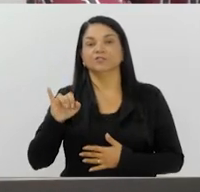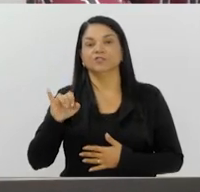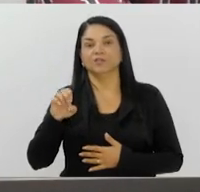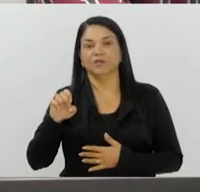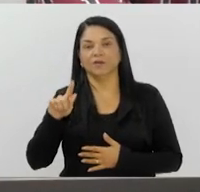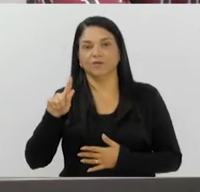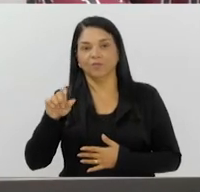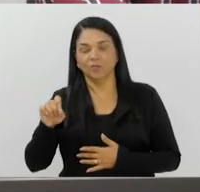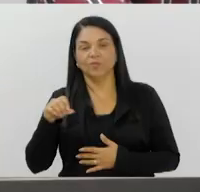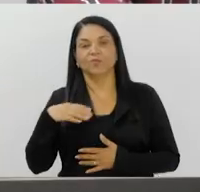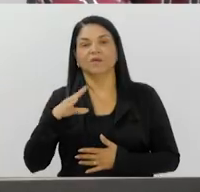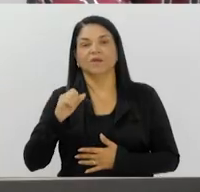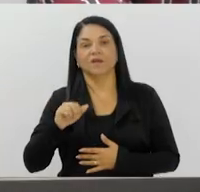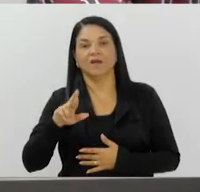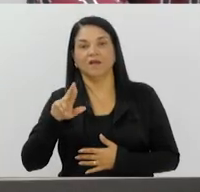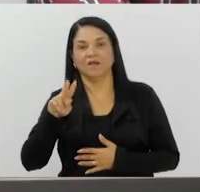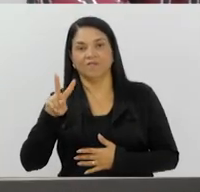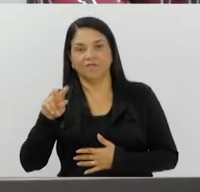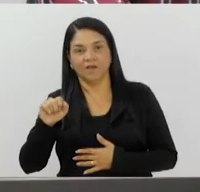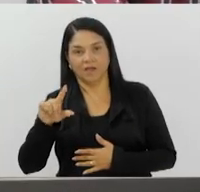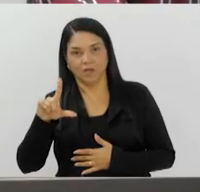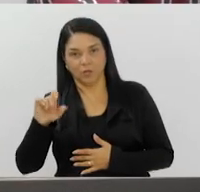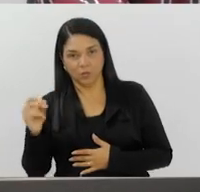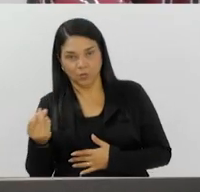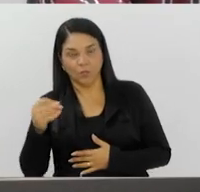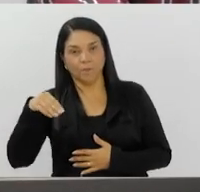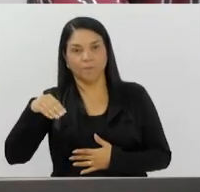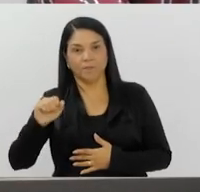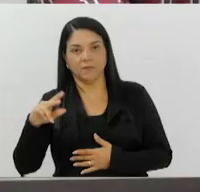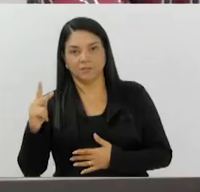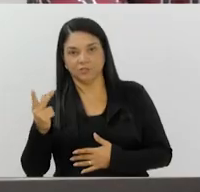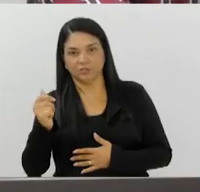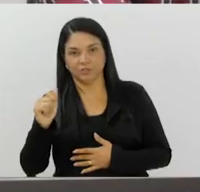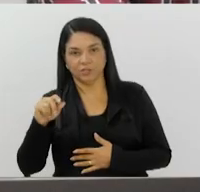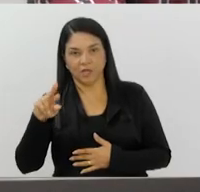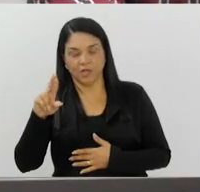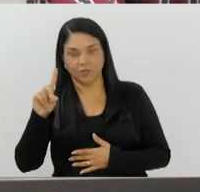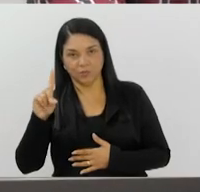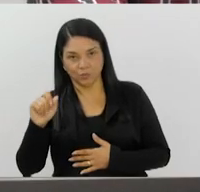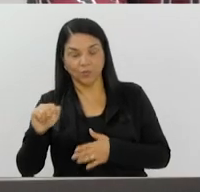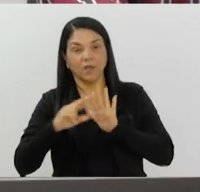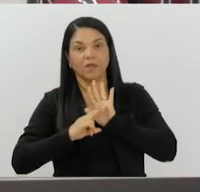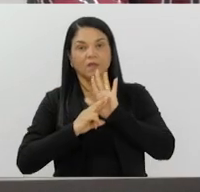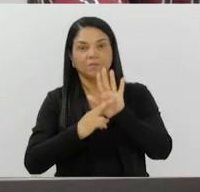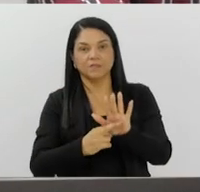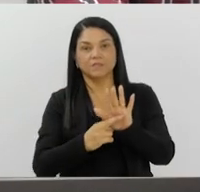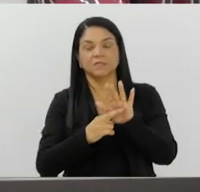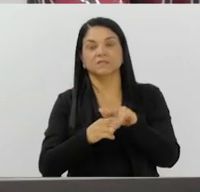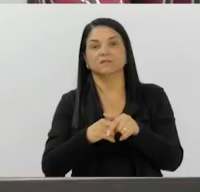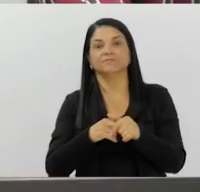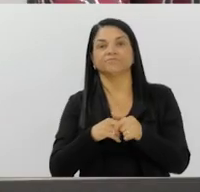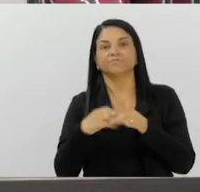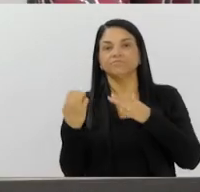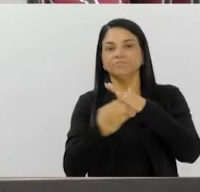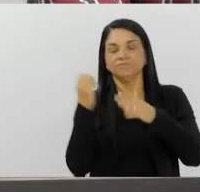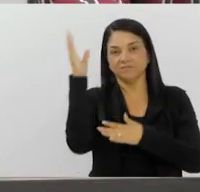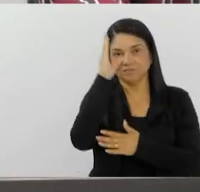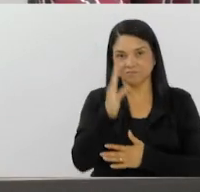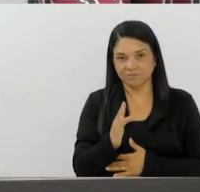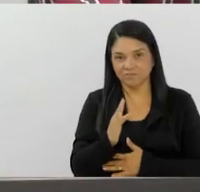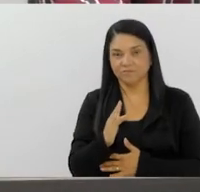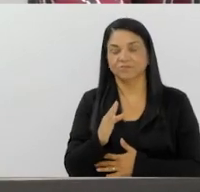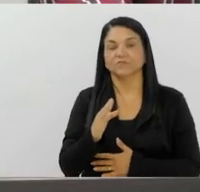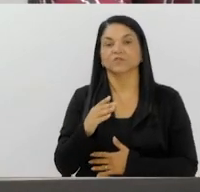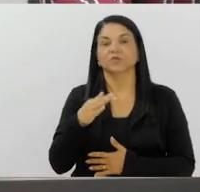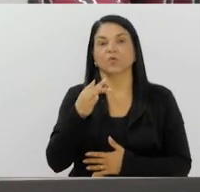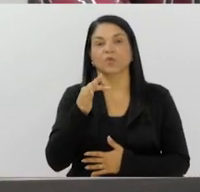Machado que representa a autoridade Nacional de Proteção de dados a npd governo federal e